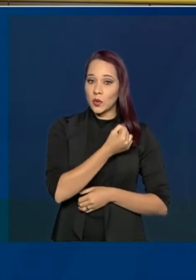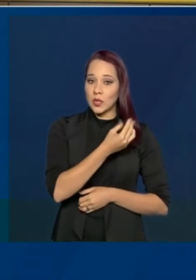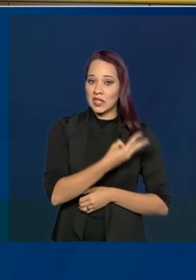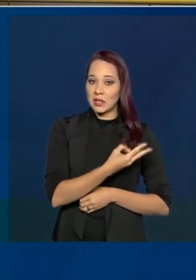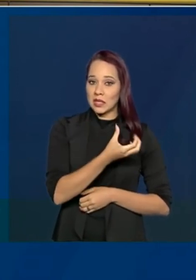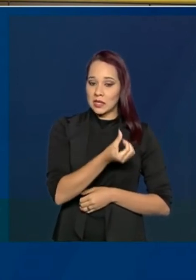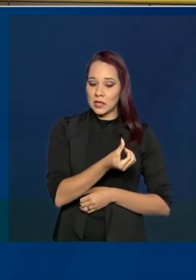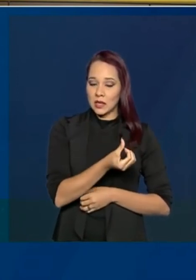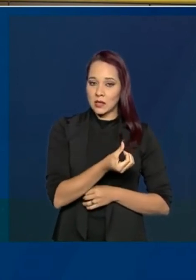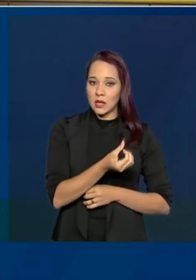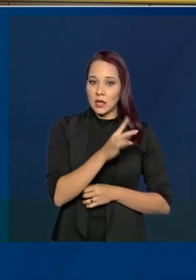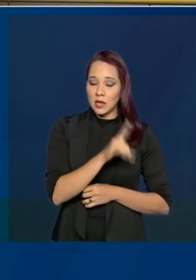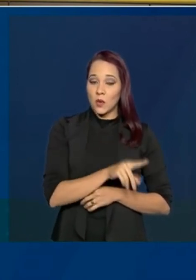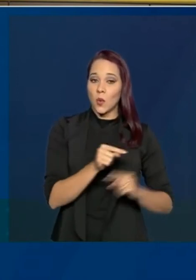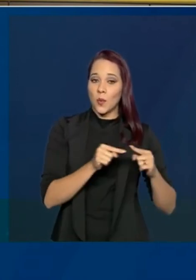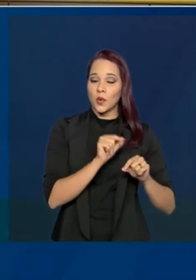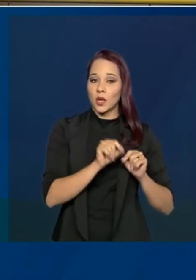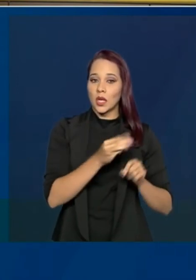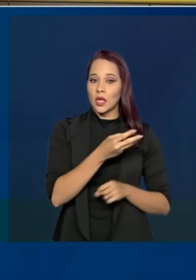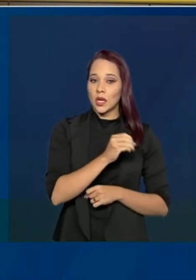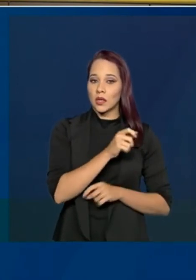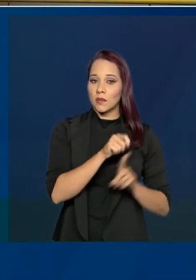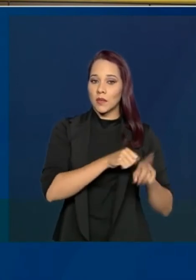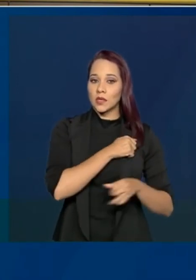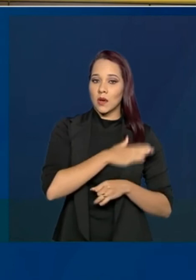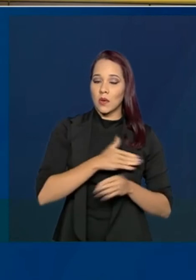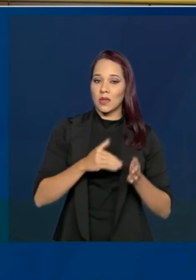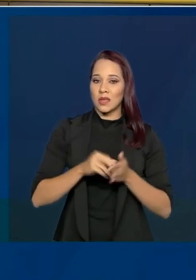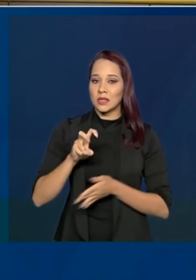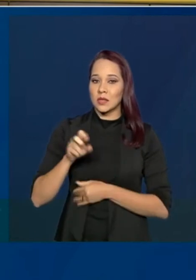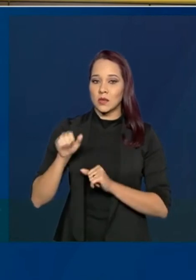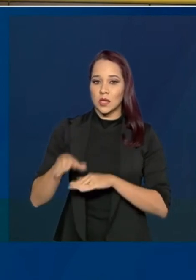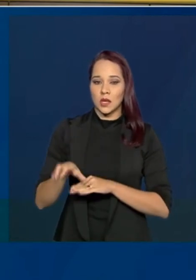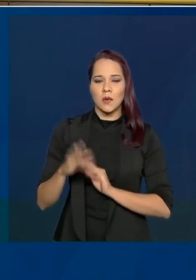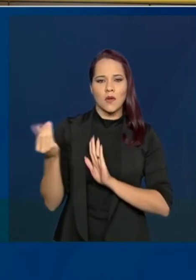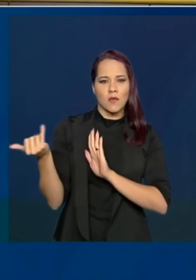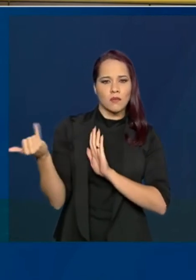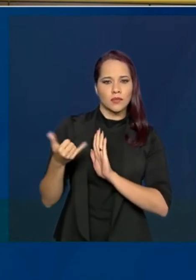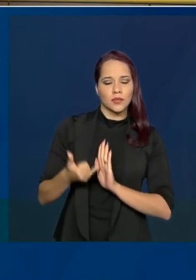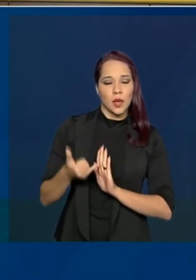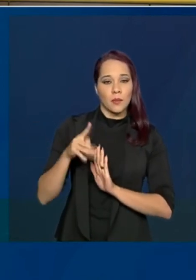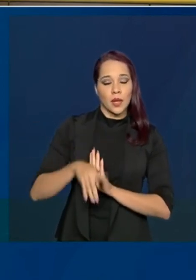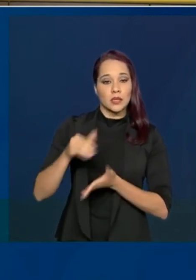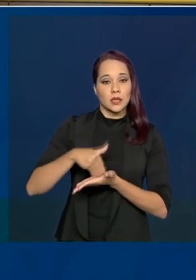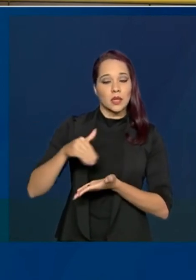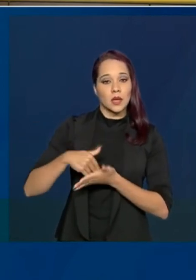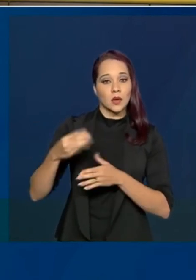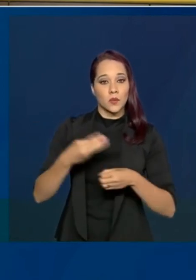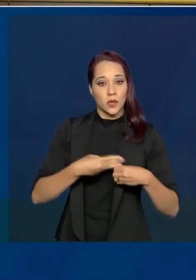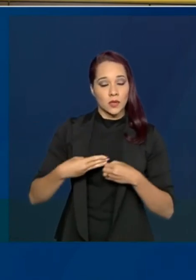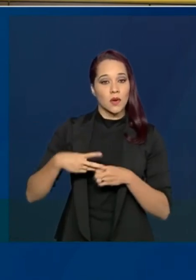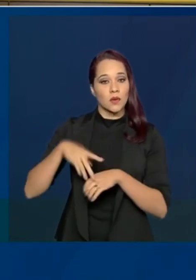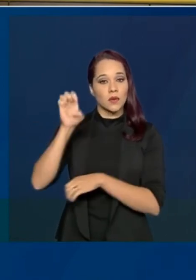de 30 de agosto a 5 de setembro, foram registrados registros feitos pelas secretarias municipais